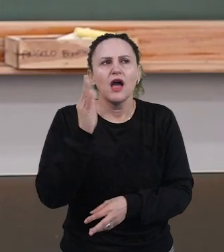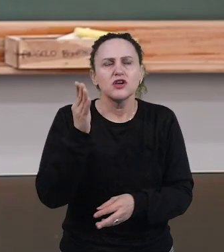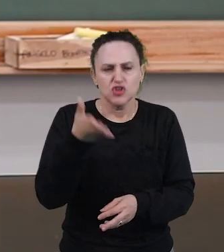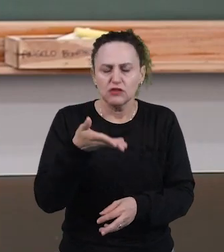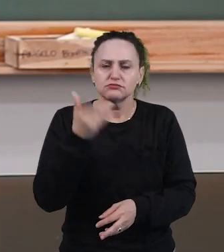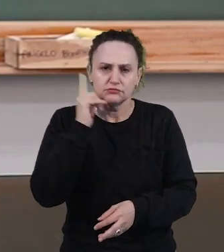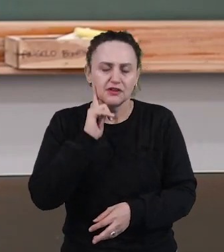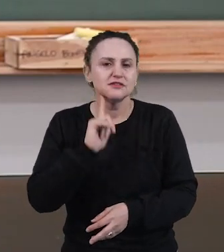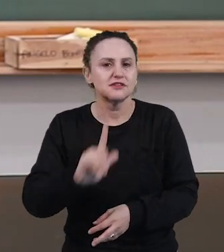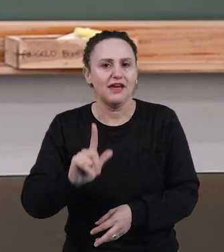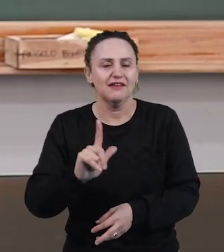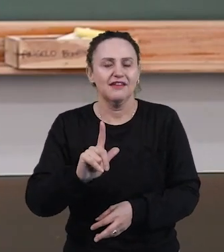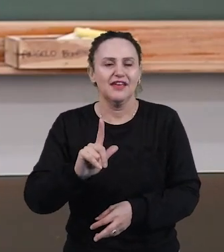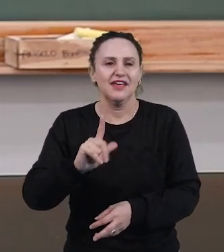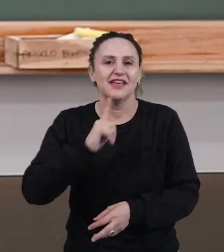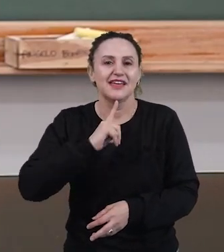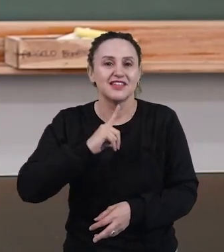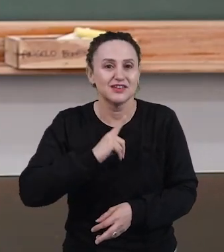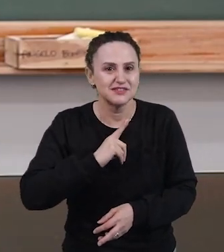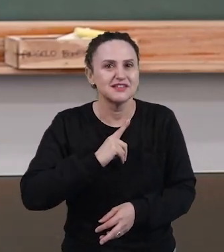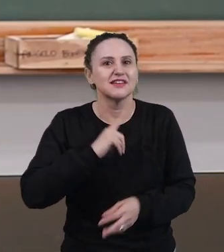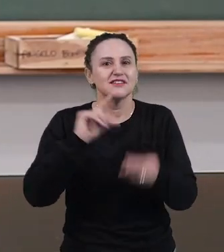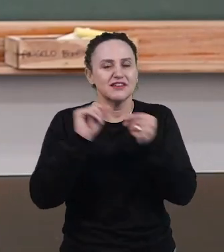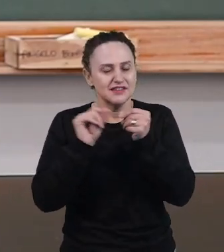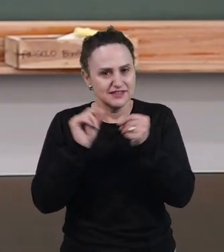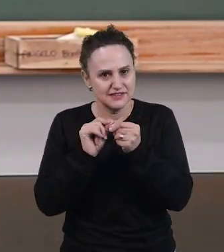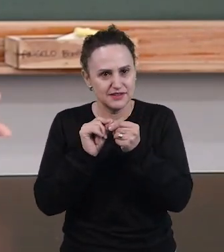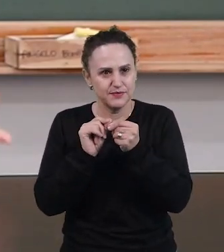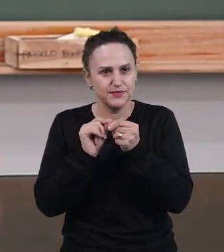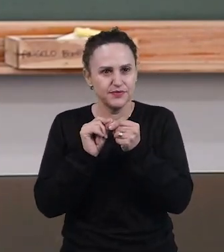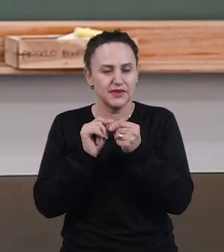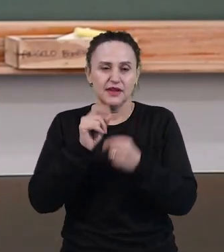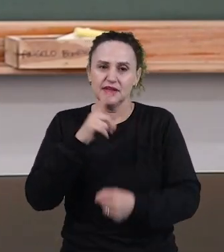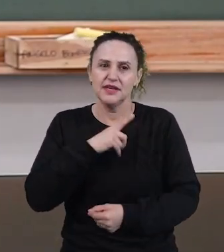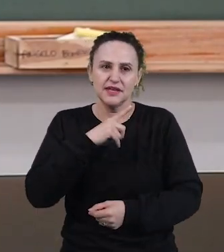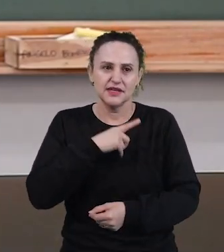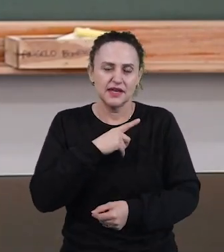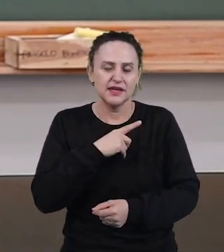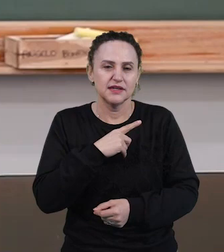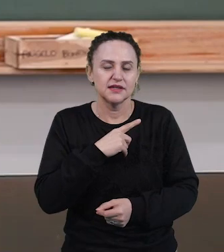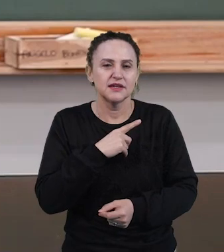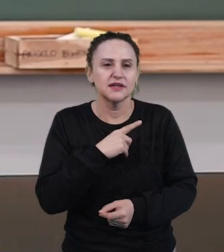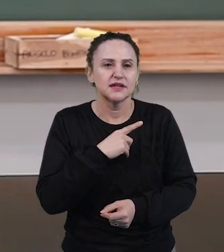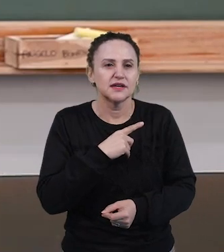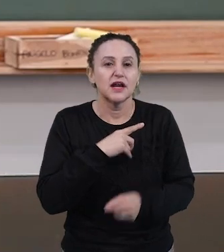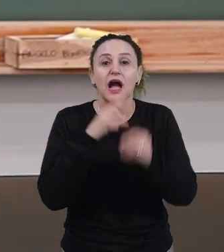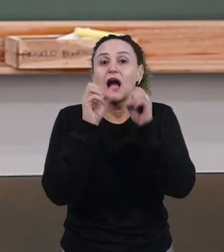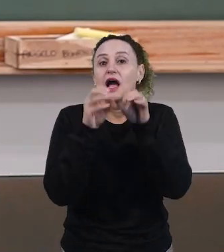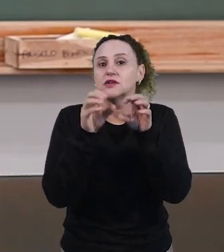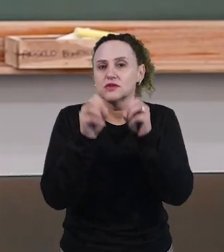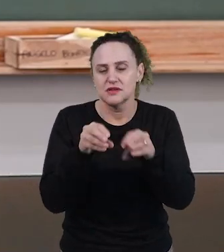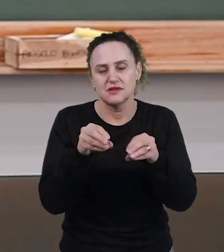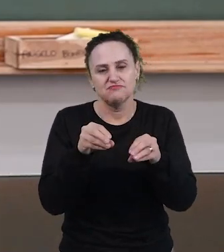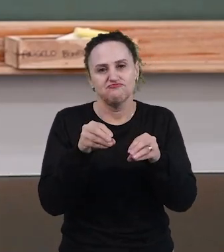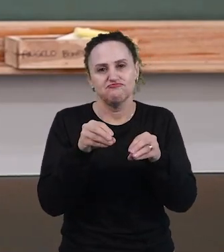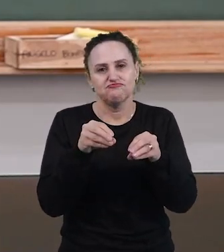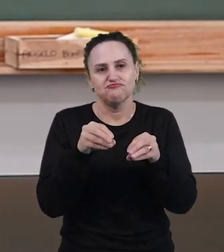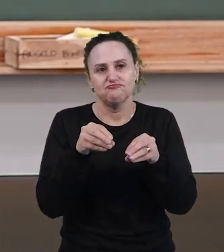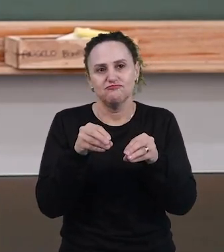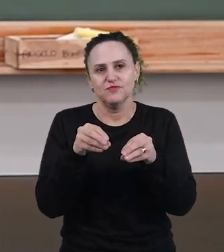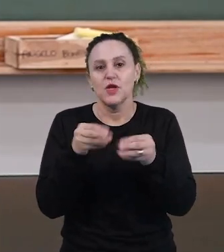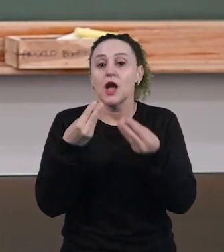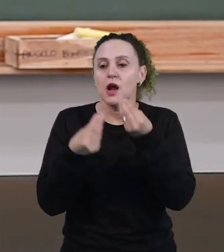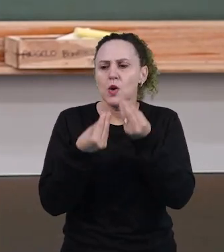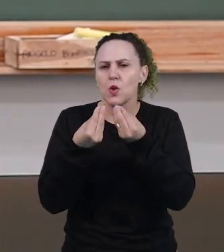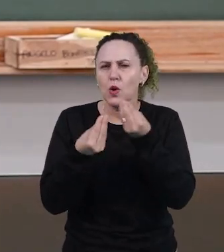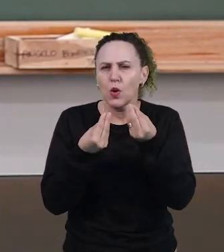hipotético, ou deveria ter, né, gente? E aí entra a questão de tudo que é a educação, né? Como